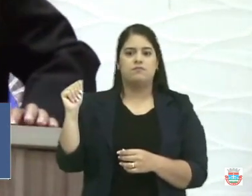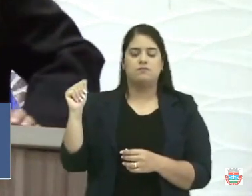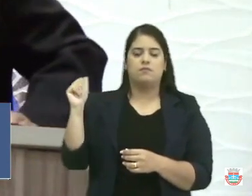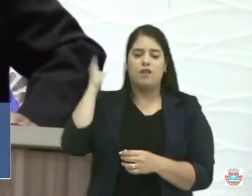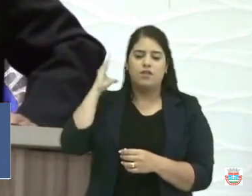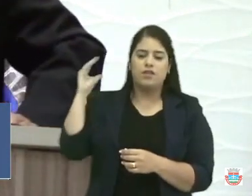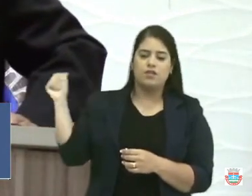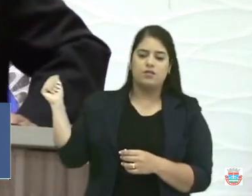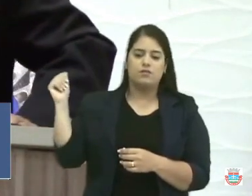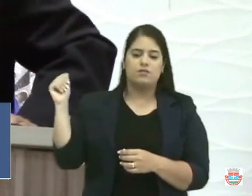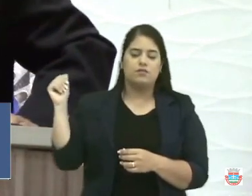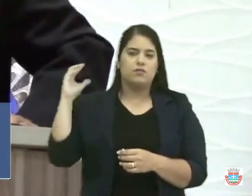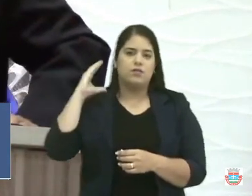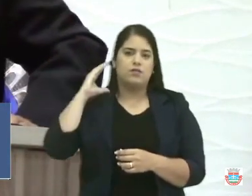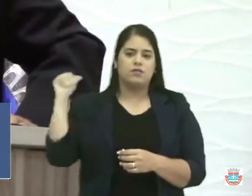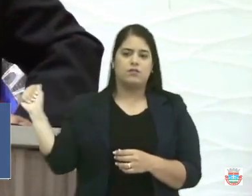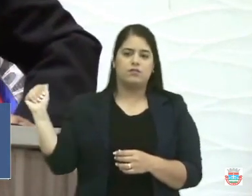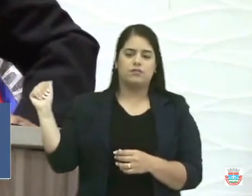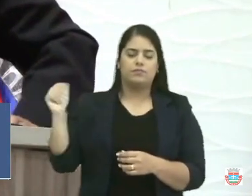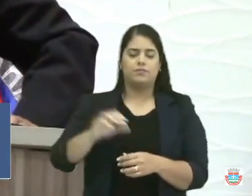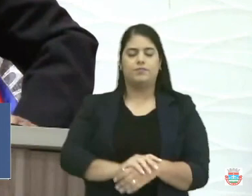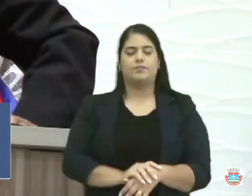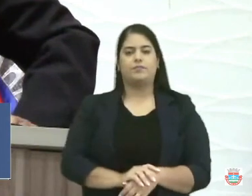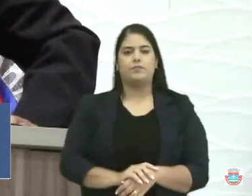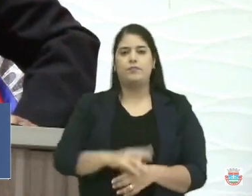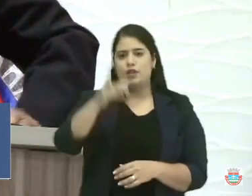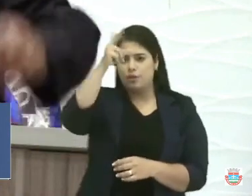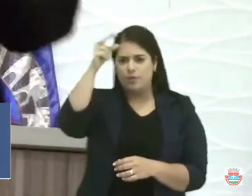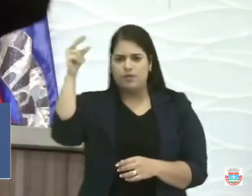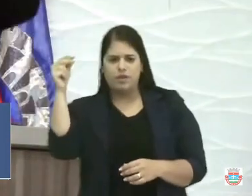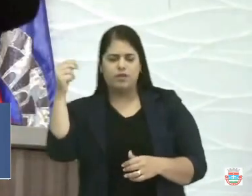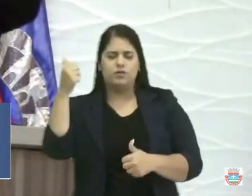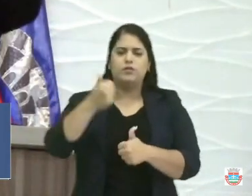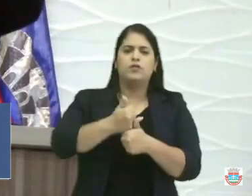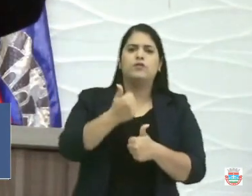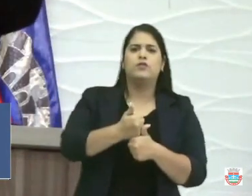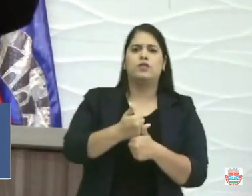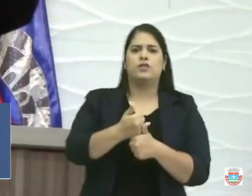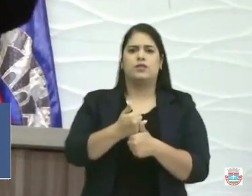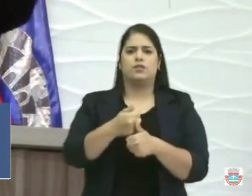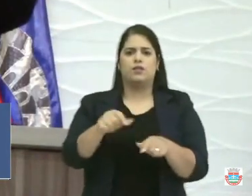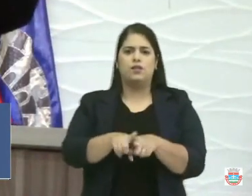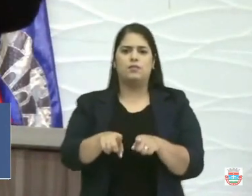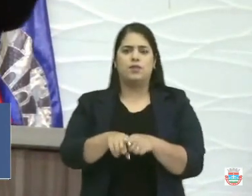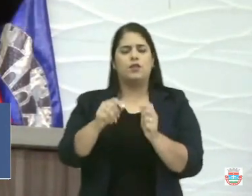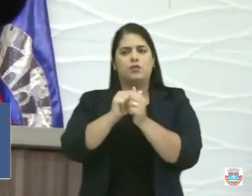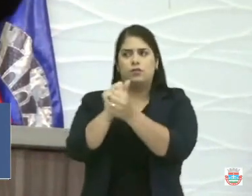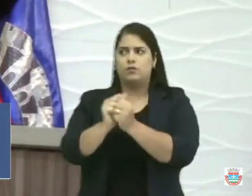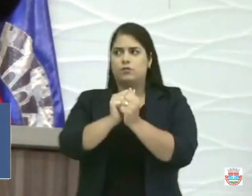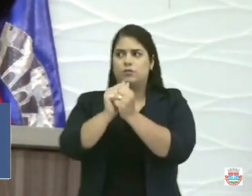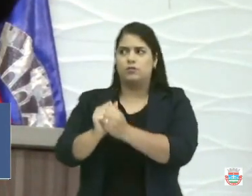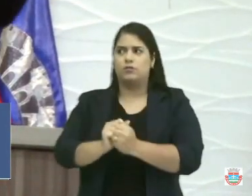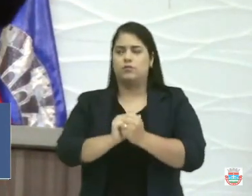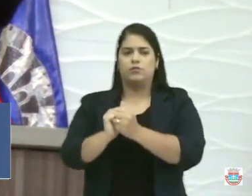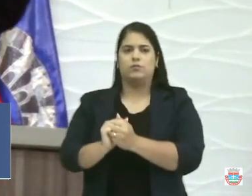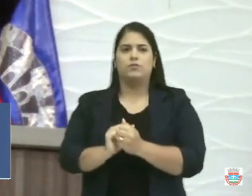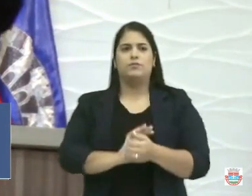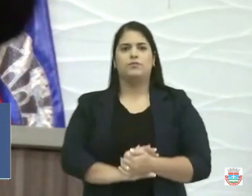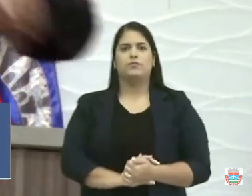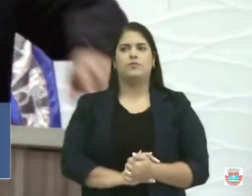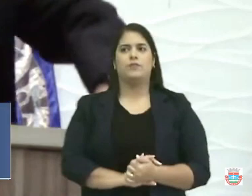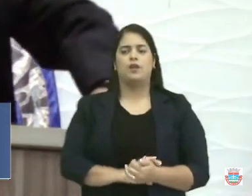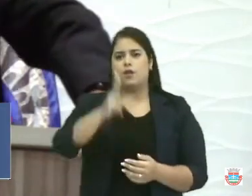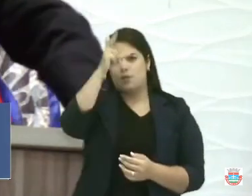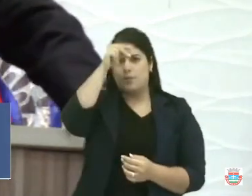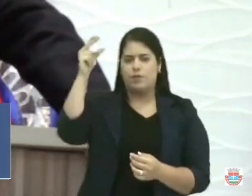que um prefeito e o prefeito e o vice-vice, ele ganha mais do que ele. O prefeito, junto. E o prefeito e o